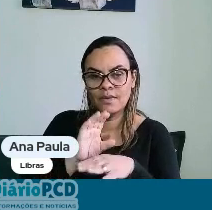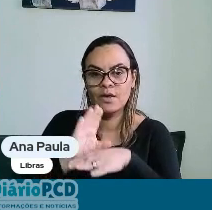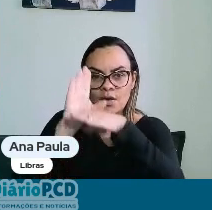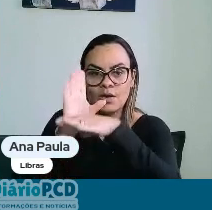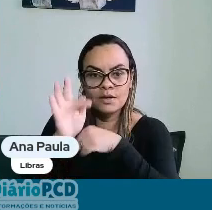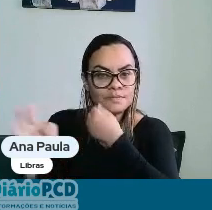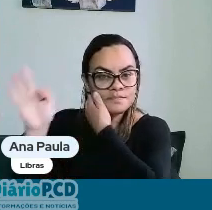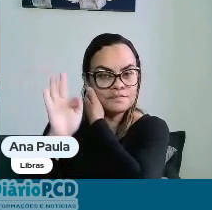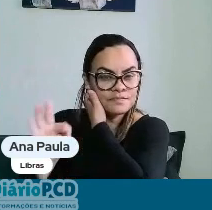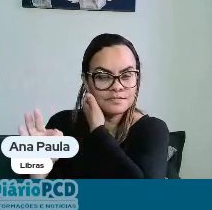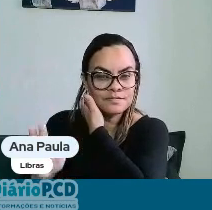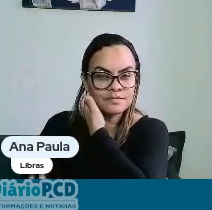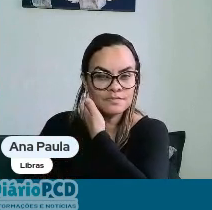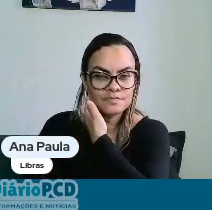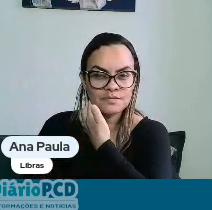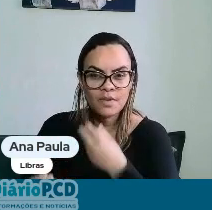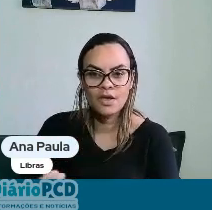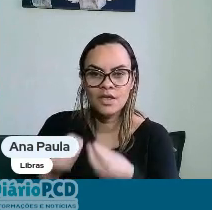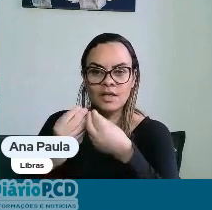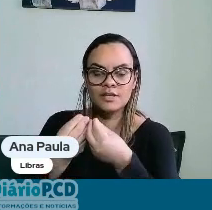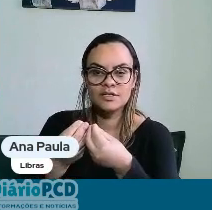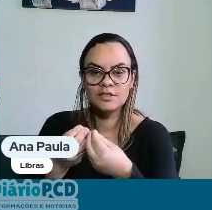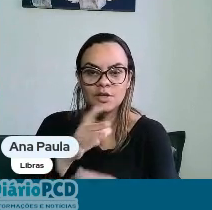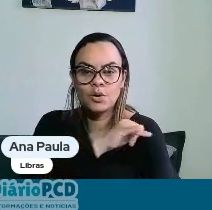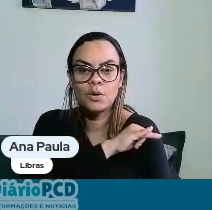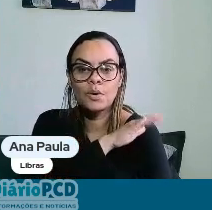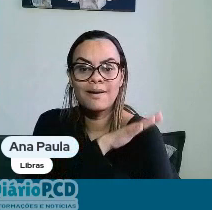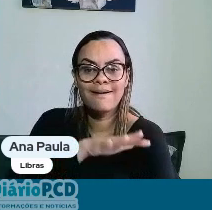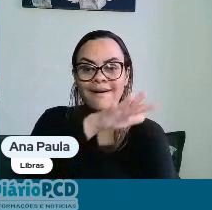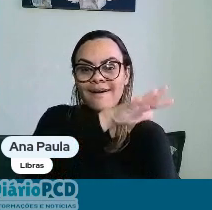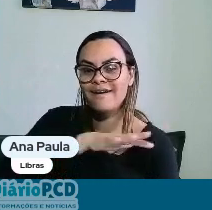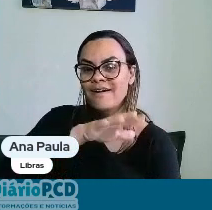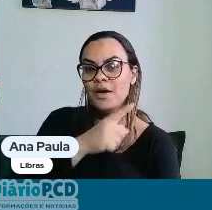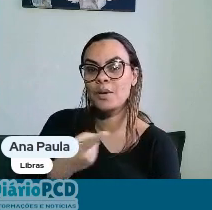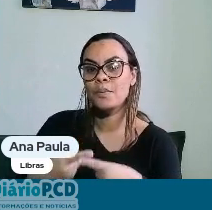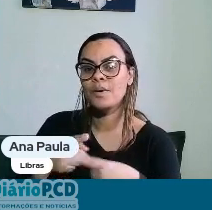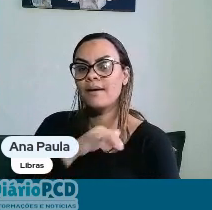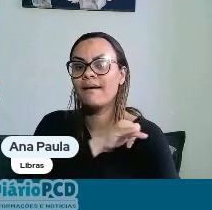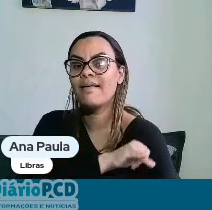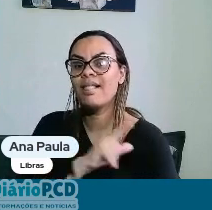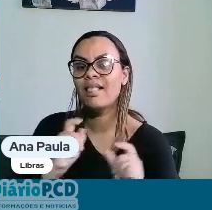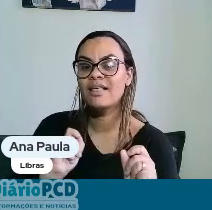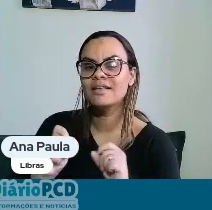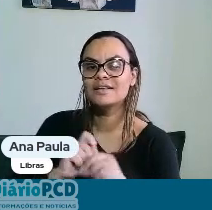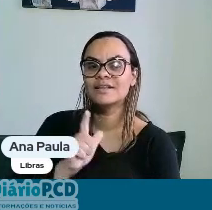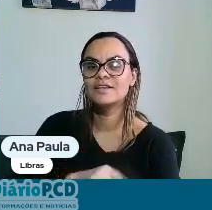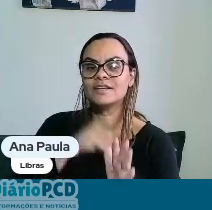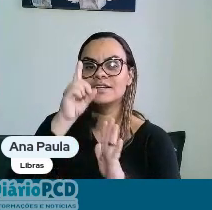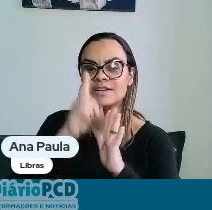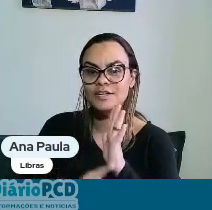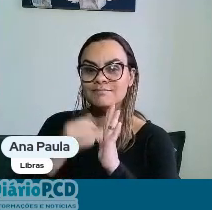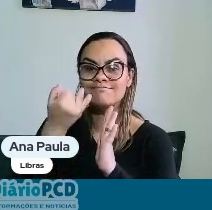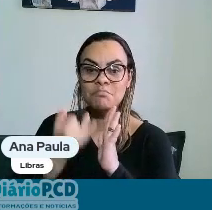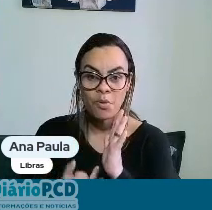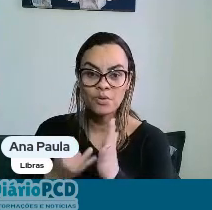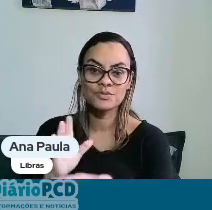Federativo e redistribuído para o Rio de Janeiro, porque o Rio de Janeiro é que tem direito ao tributo.